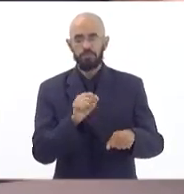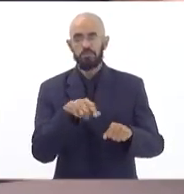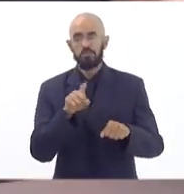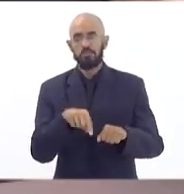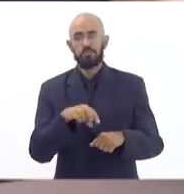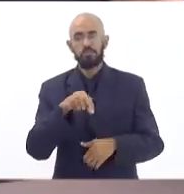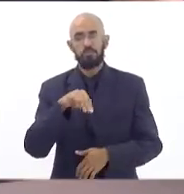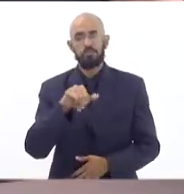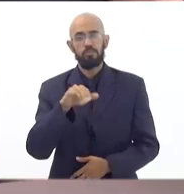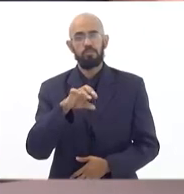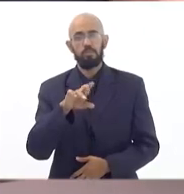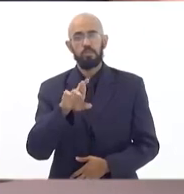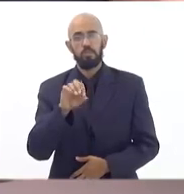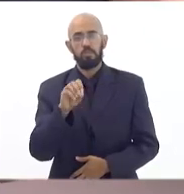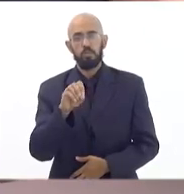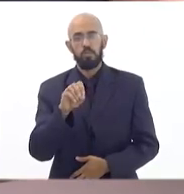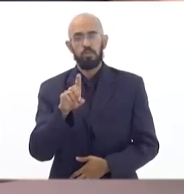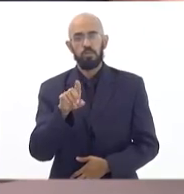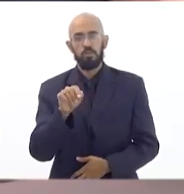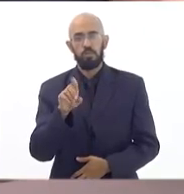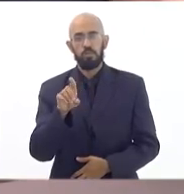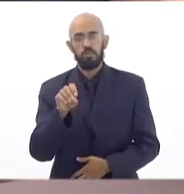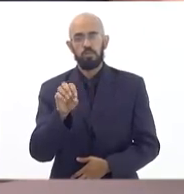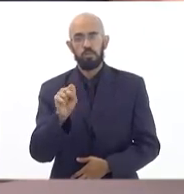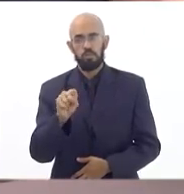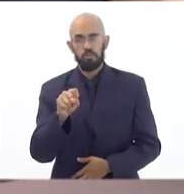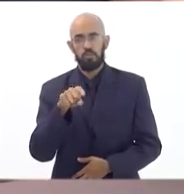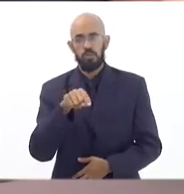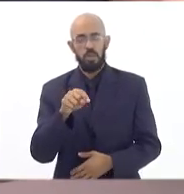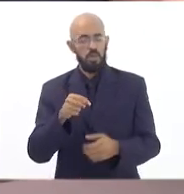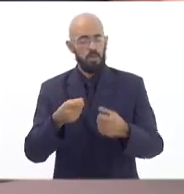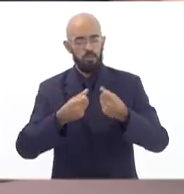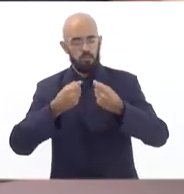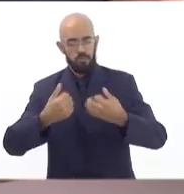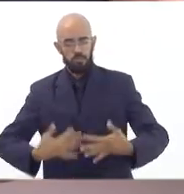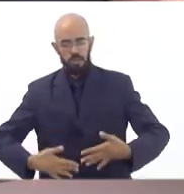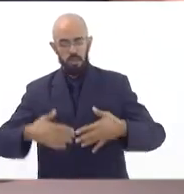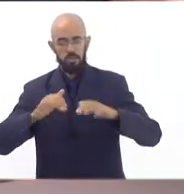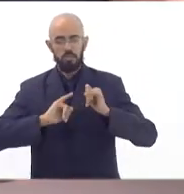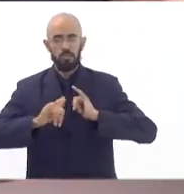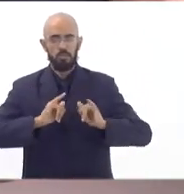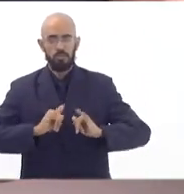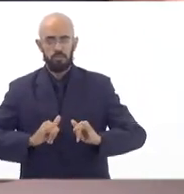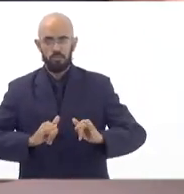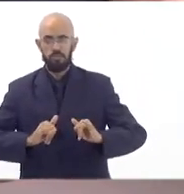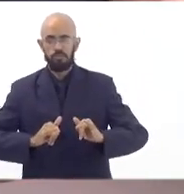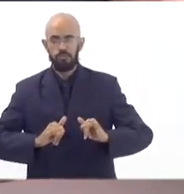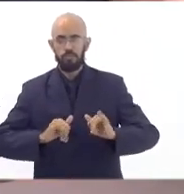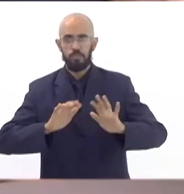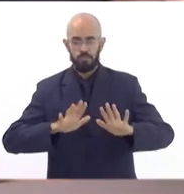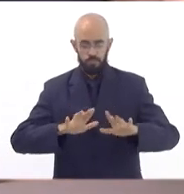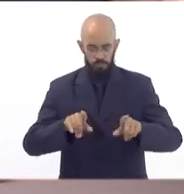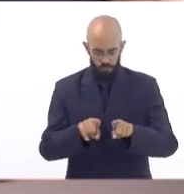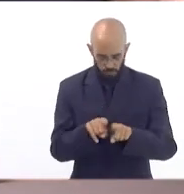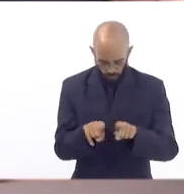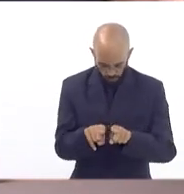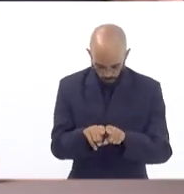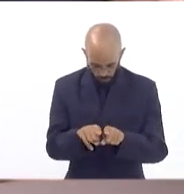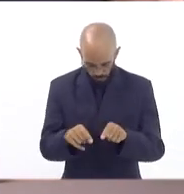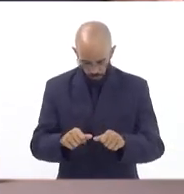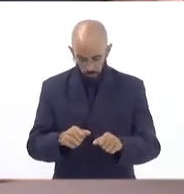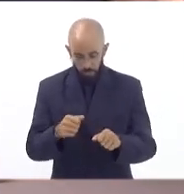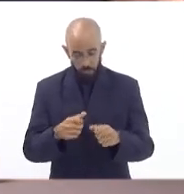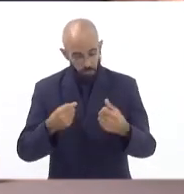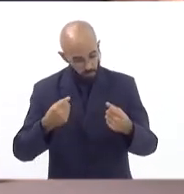de microdados que seria o time Livramento dessas informações para além do limite de uma circunscrição é só trazendo o